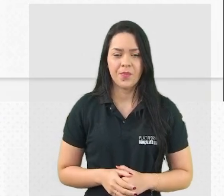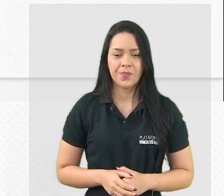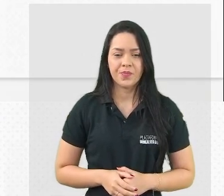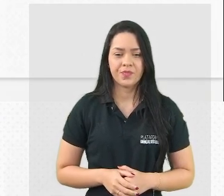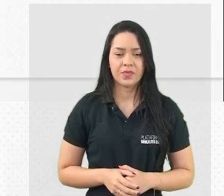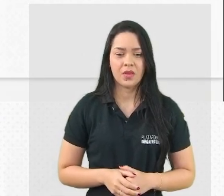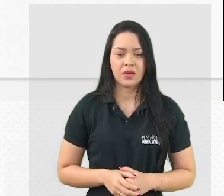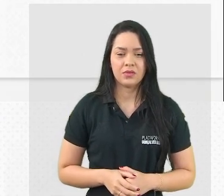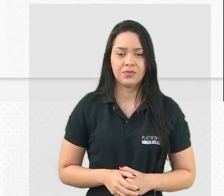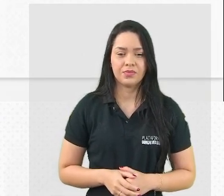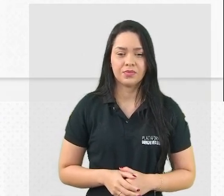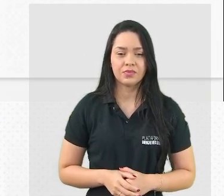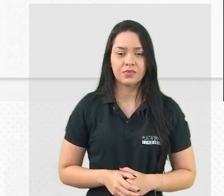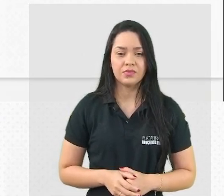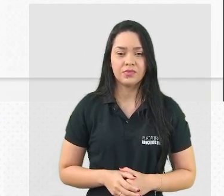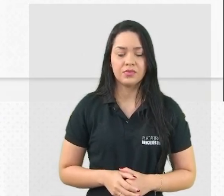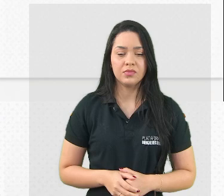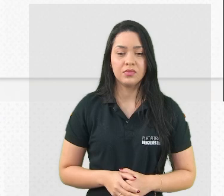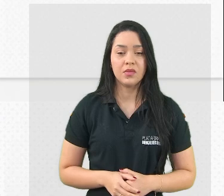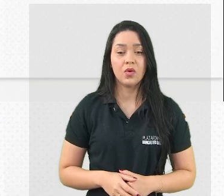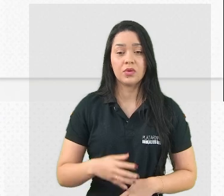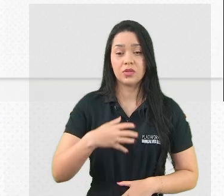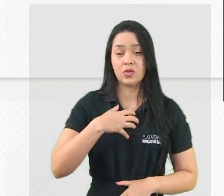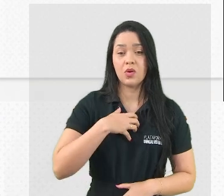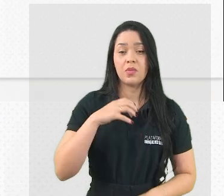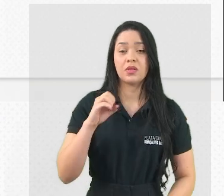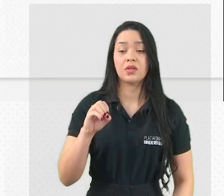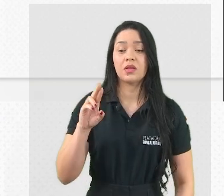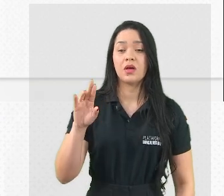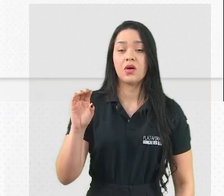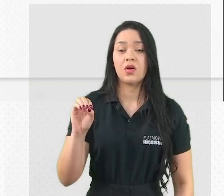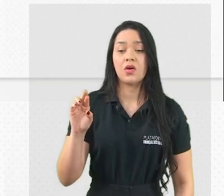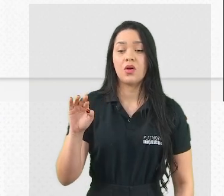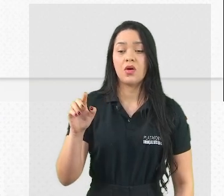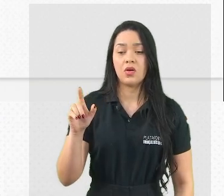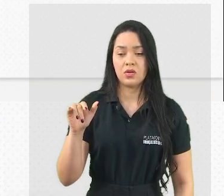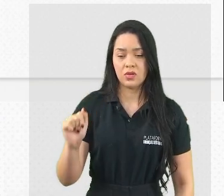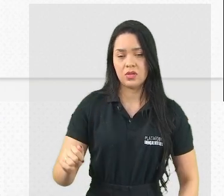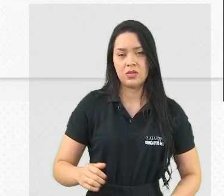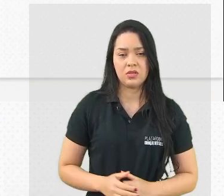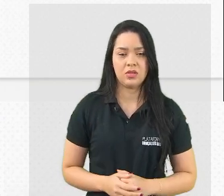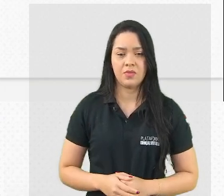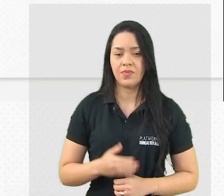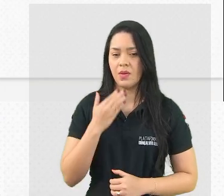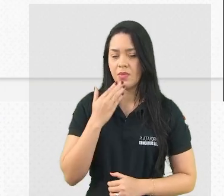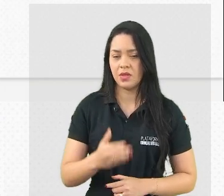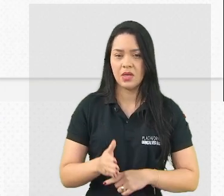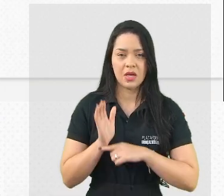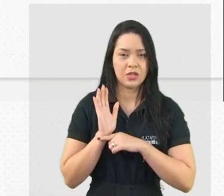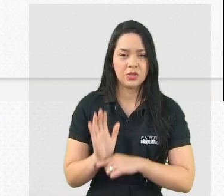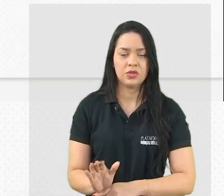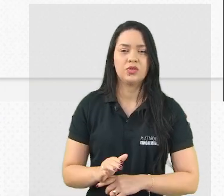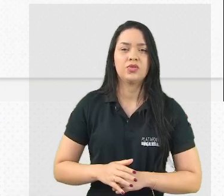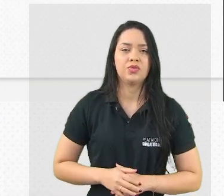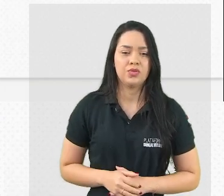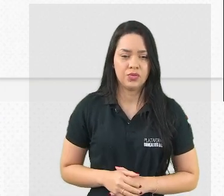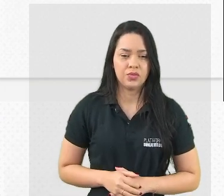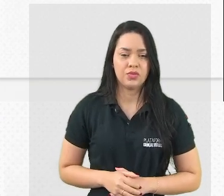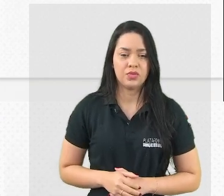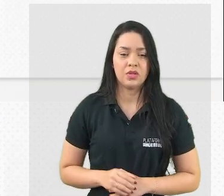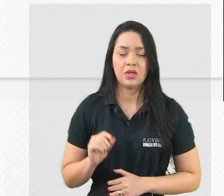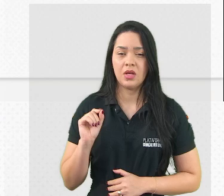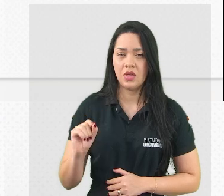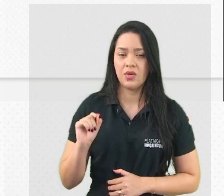aula. Os sintomas da ortorexia. Preferem não solicitar ajuda de especialistas da nutrição. Eles